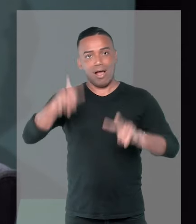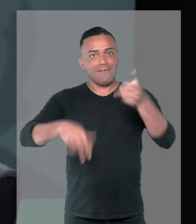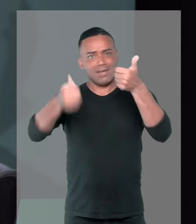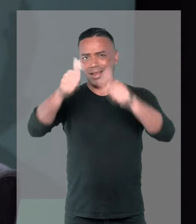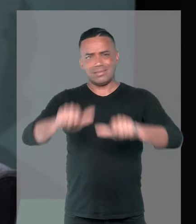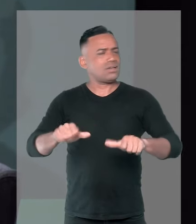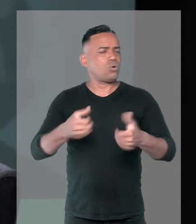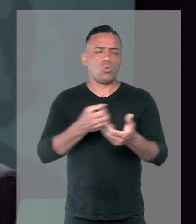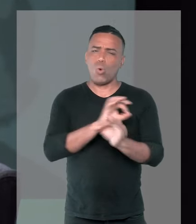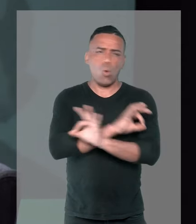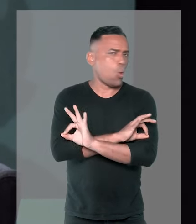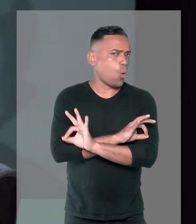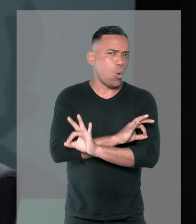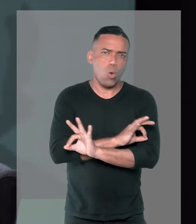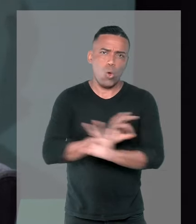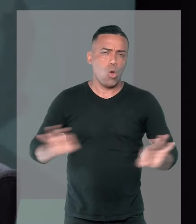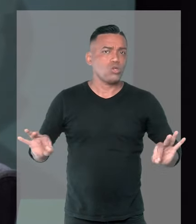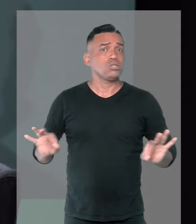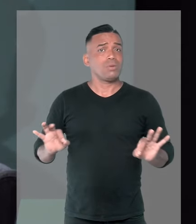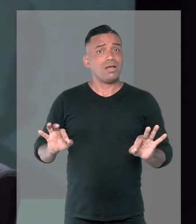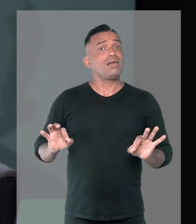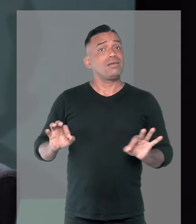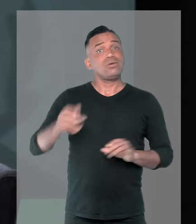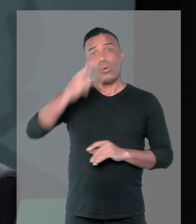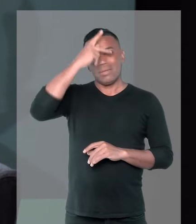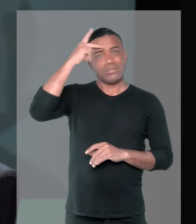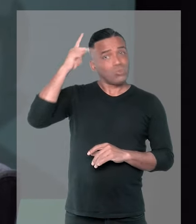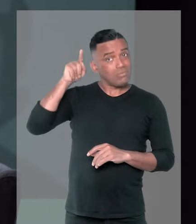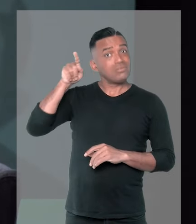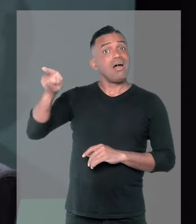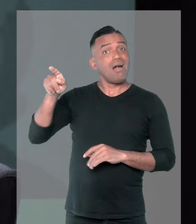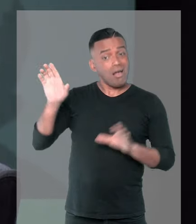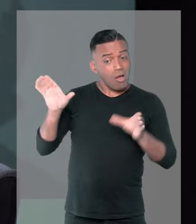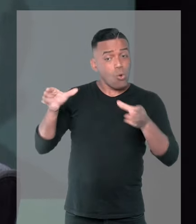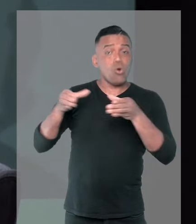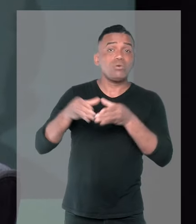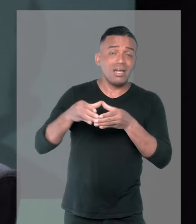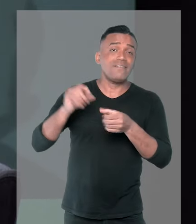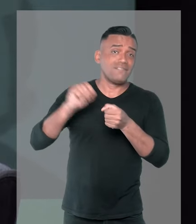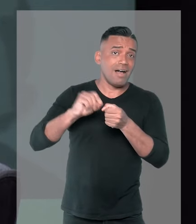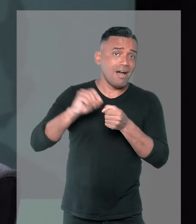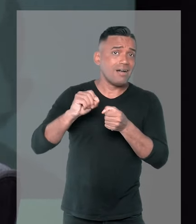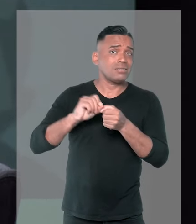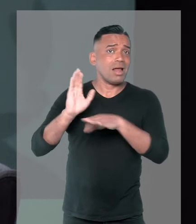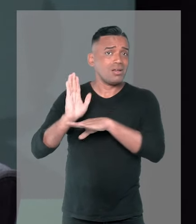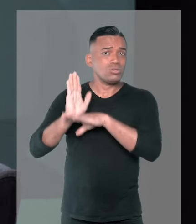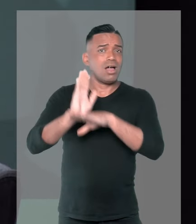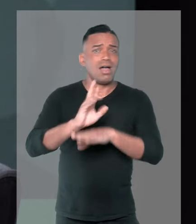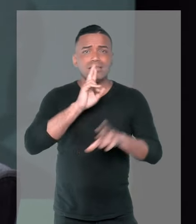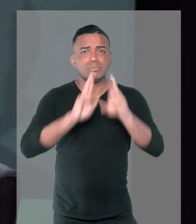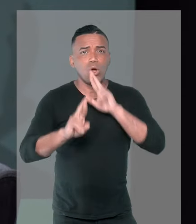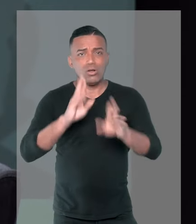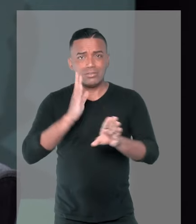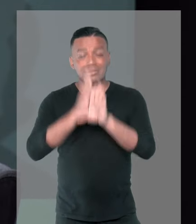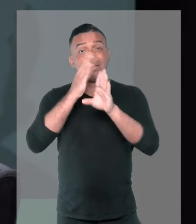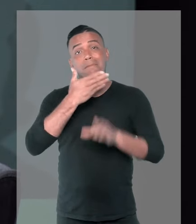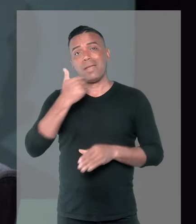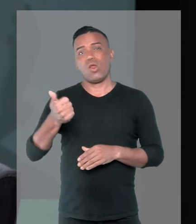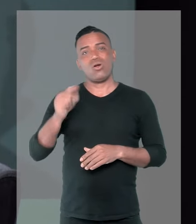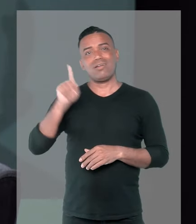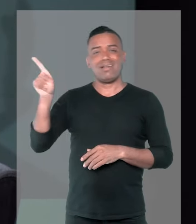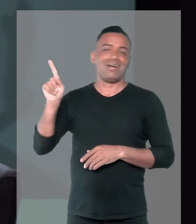pelas comunidades e com gente lá da comunidade que fez e faz o curso para resolver seus problemas muito melhor do que os monitores das